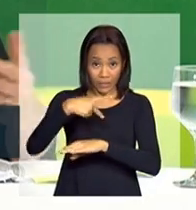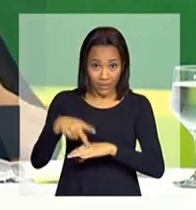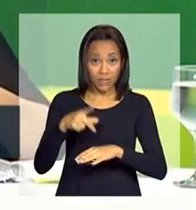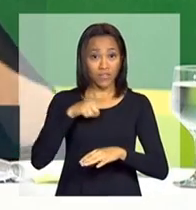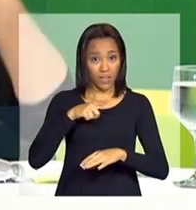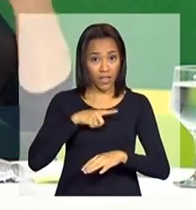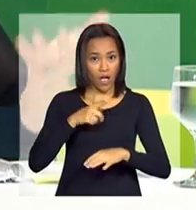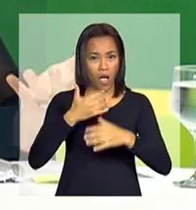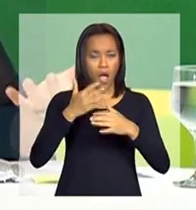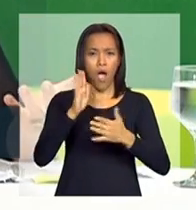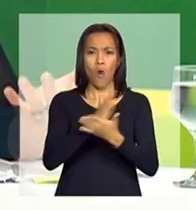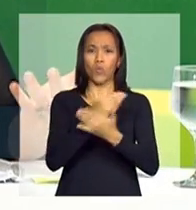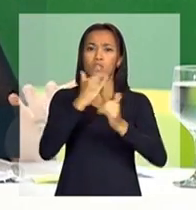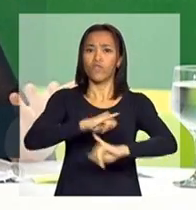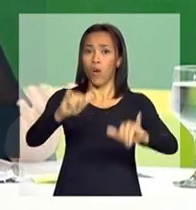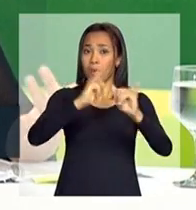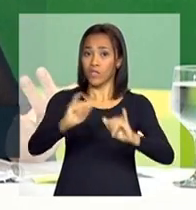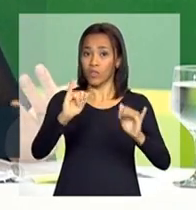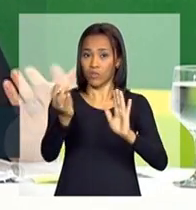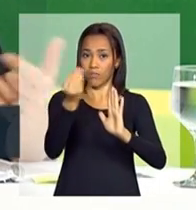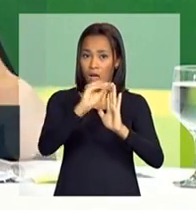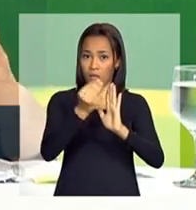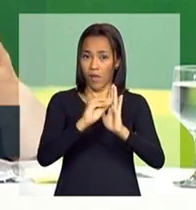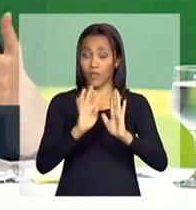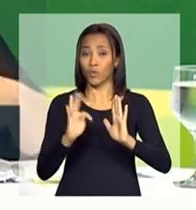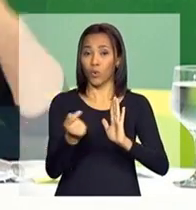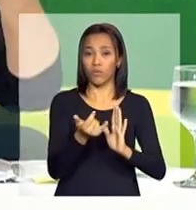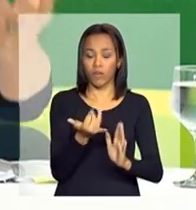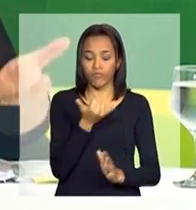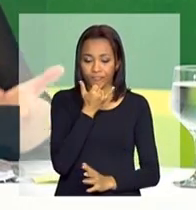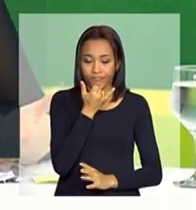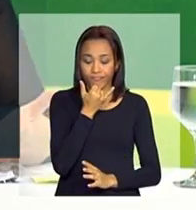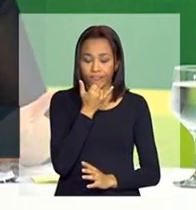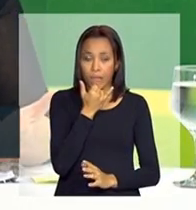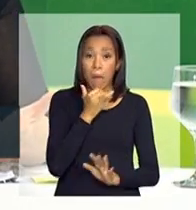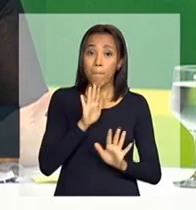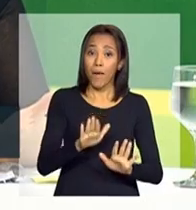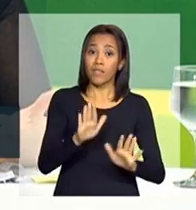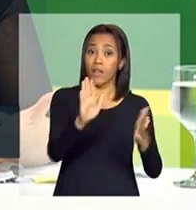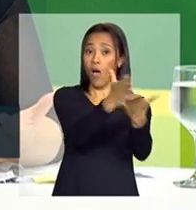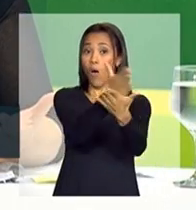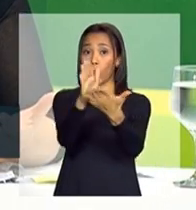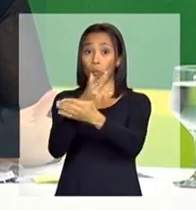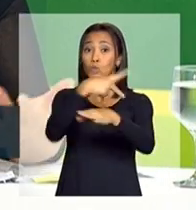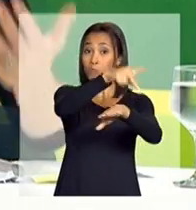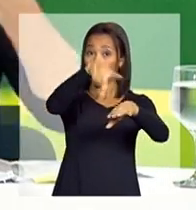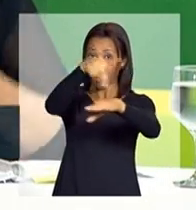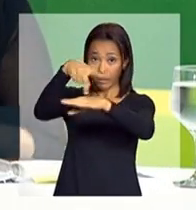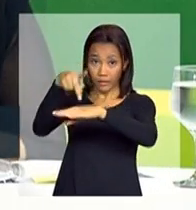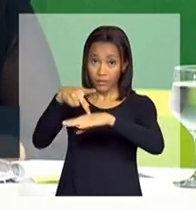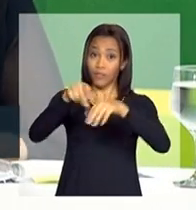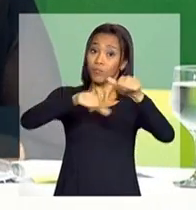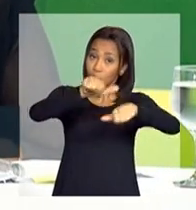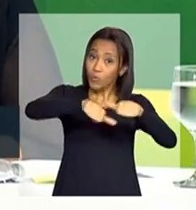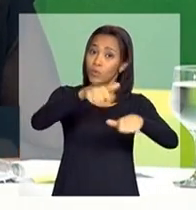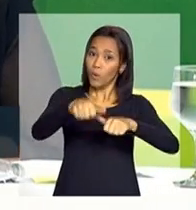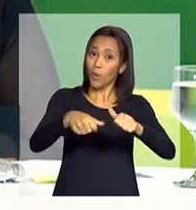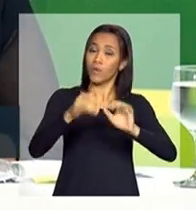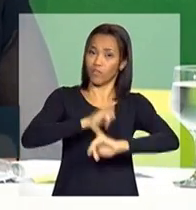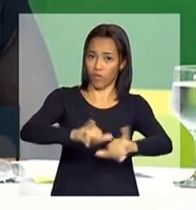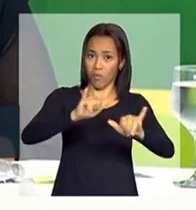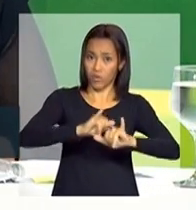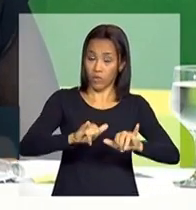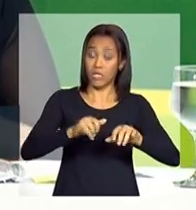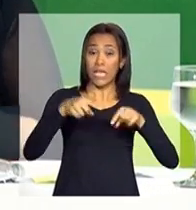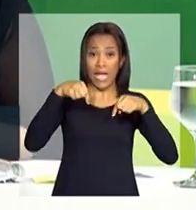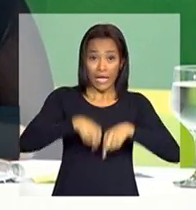ainda todos ficaríamos muito frustrados mas não alguns países tiveram dados atualizados e o Brasil continua com